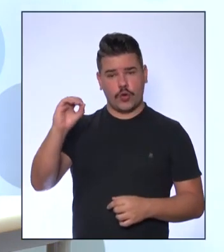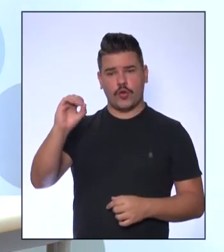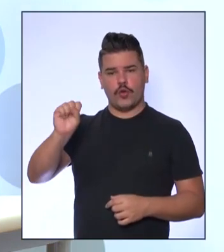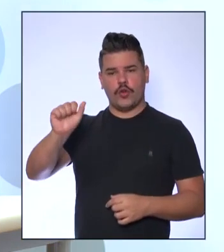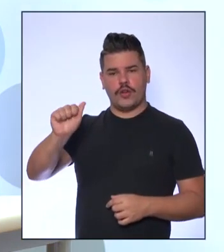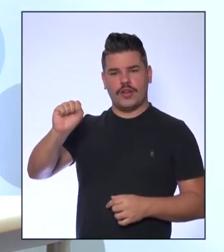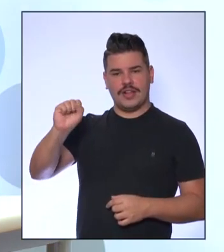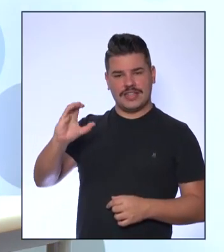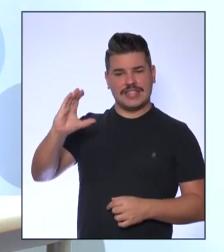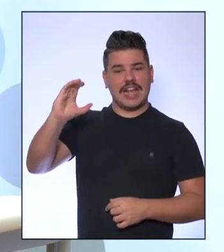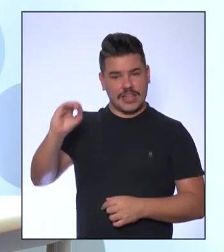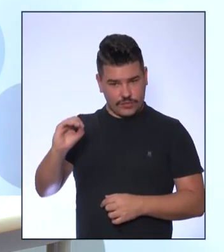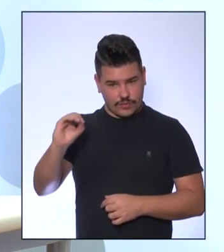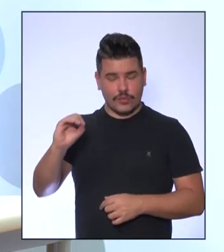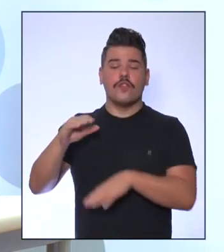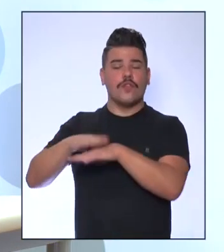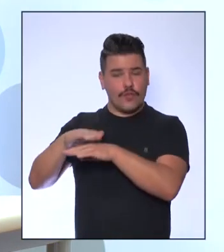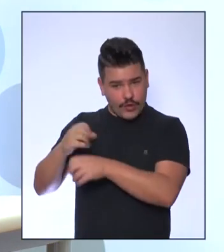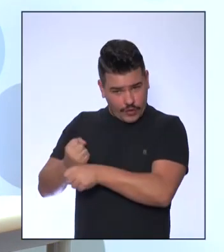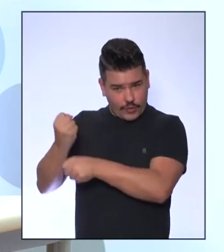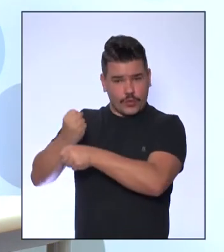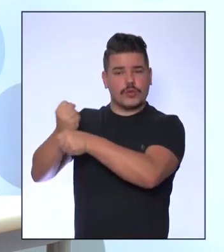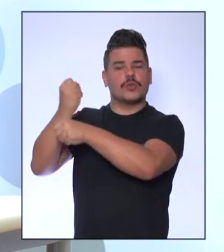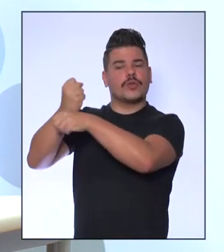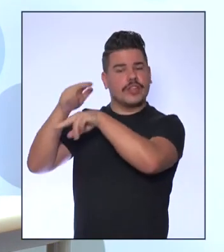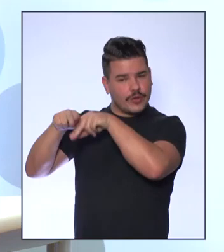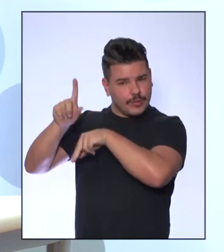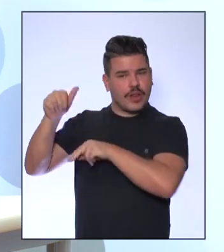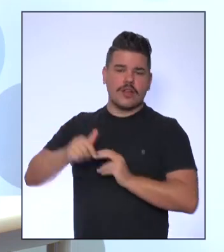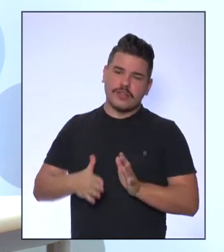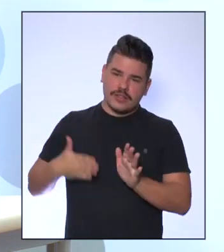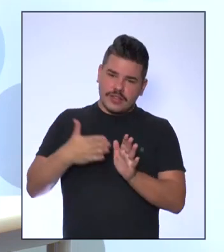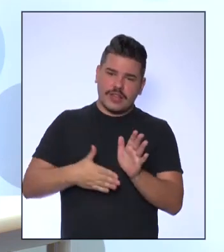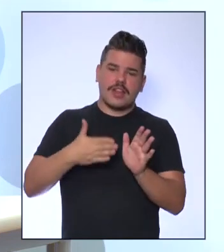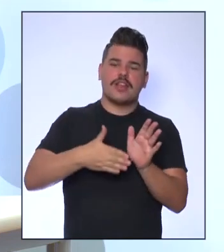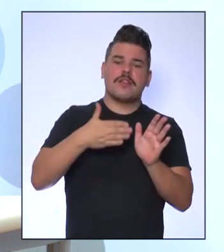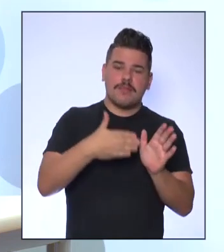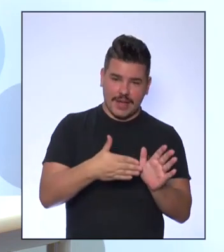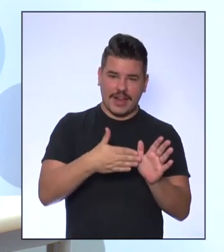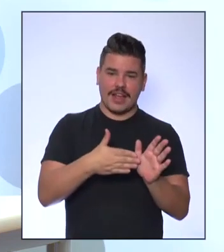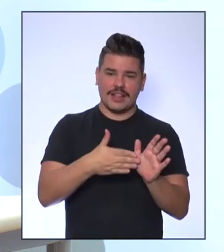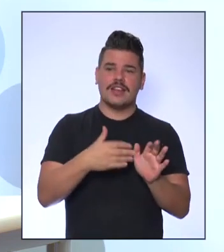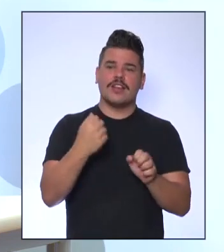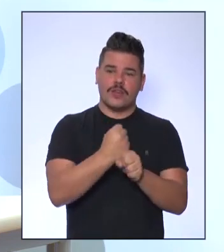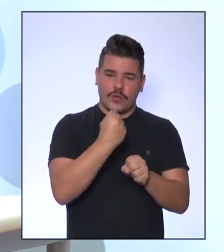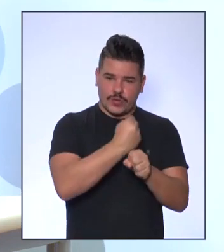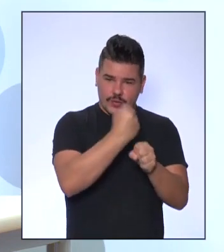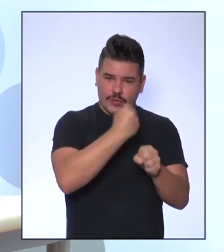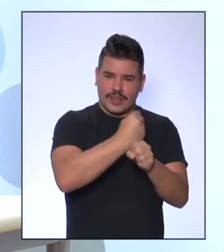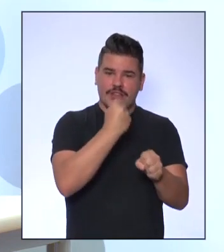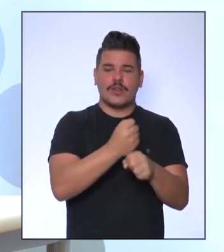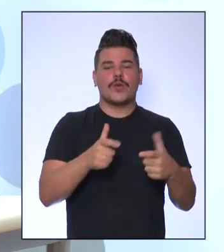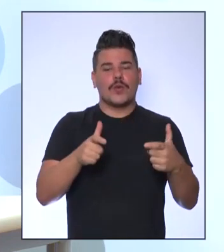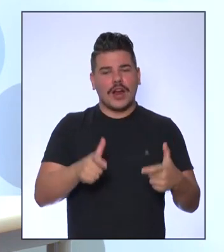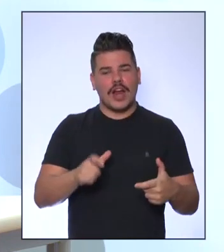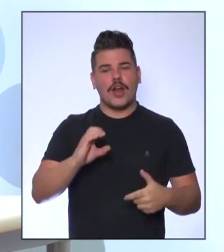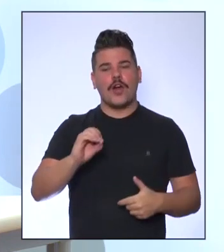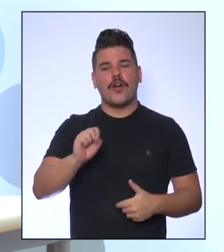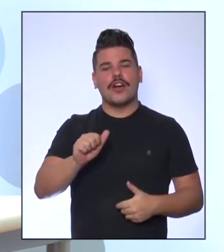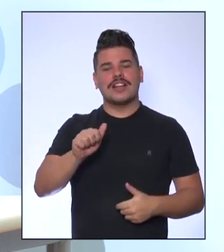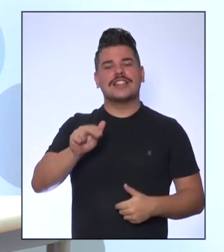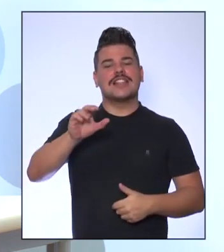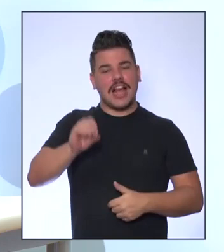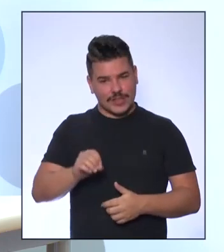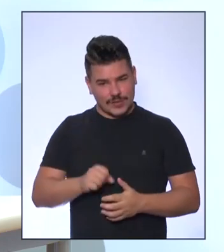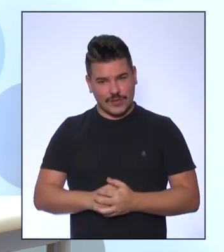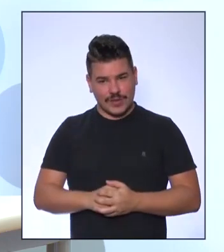dessa forma, que ele estava me lembrando isso, conversando comigo antes da gente entrar, que Osasco apareceu assim, com essas estações de Osasco. Então, a